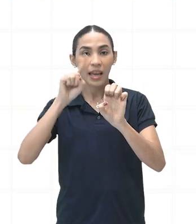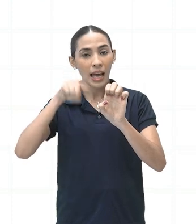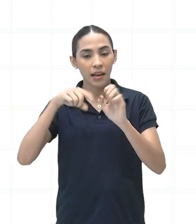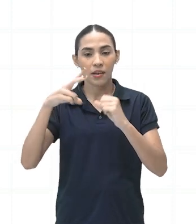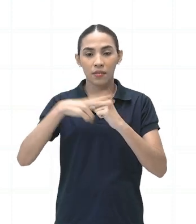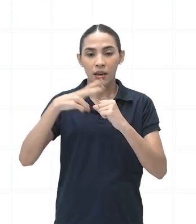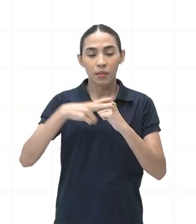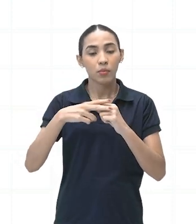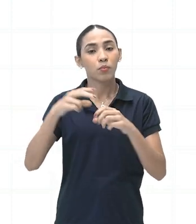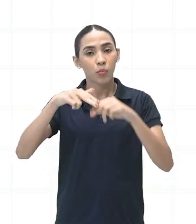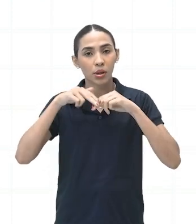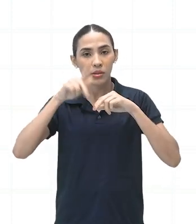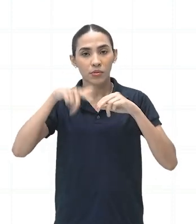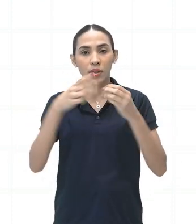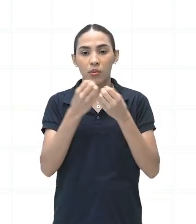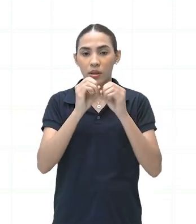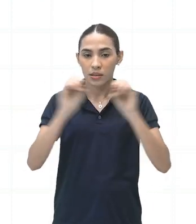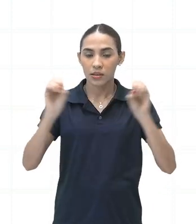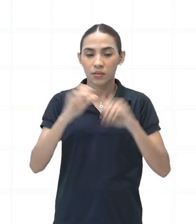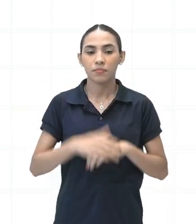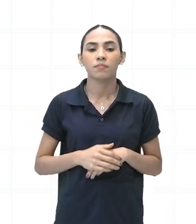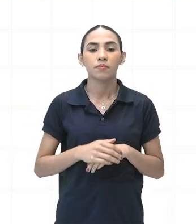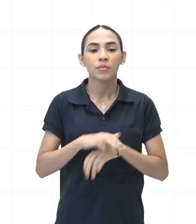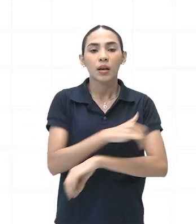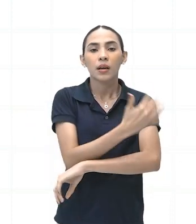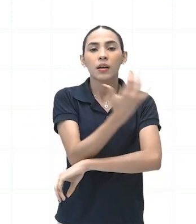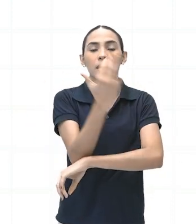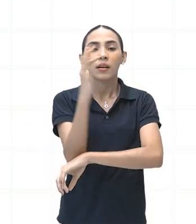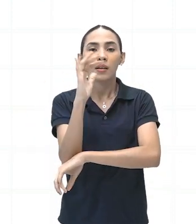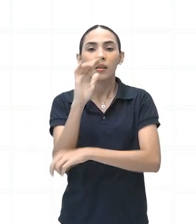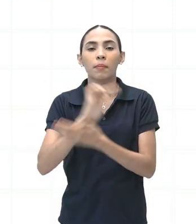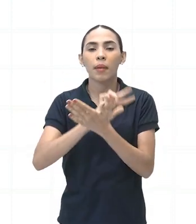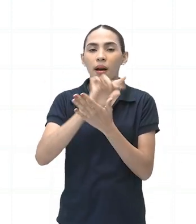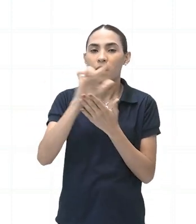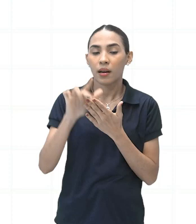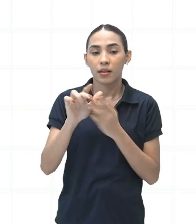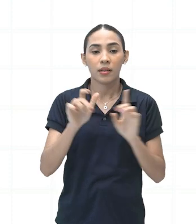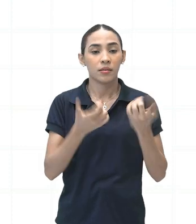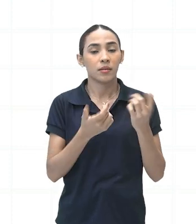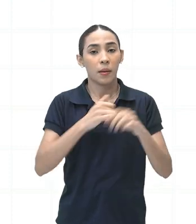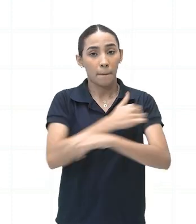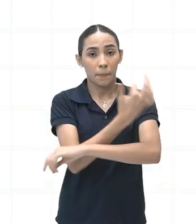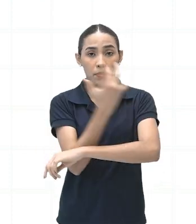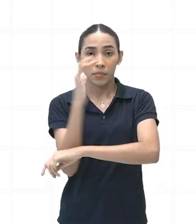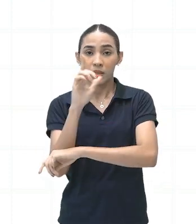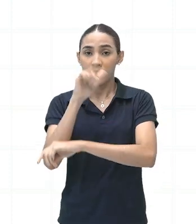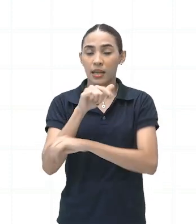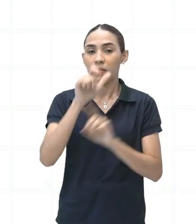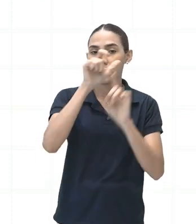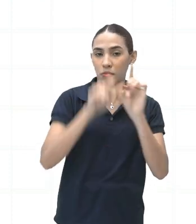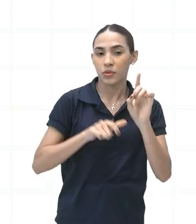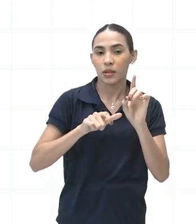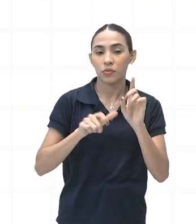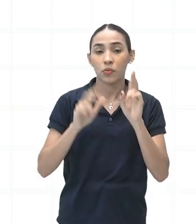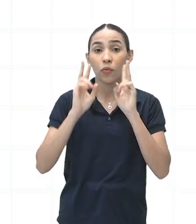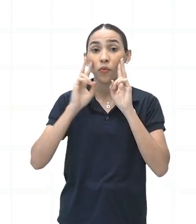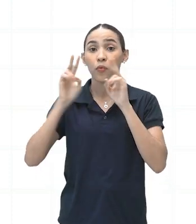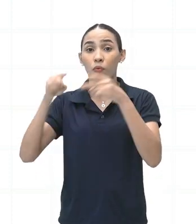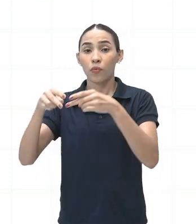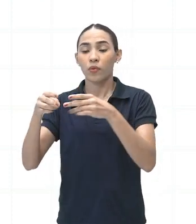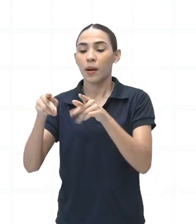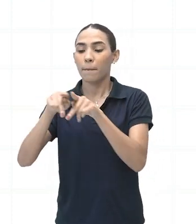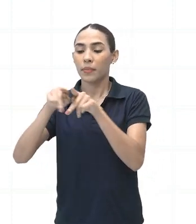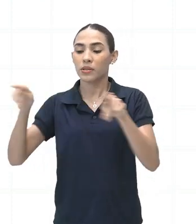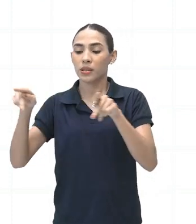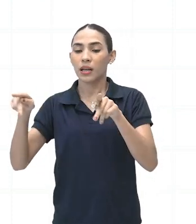Então, o que é diverso? O meio ambiente. Então, o meio ambiente é o meu sujeito, ok? Então, vamos olhar agora só para o predicado,